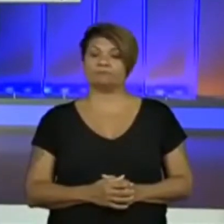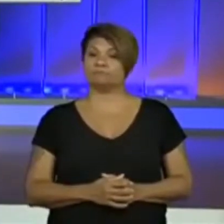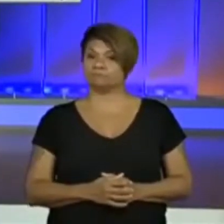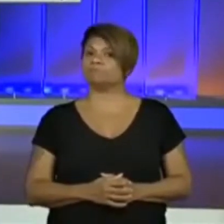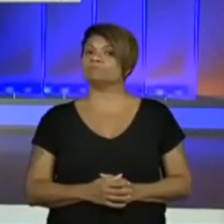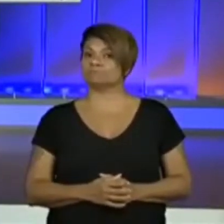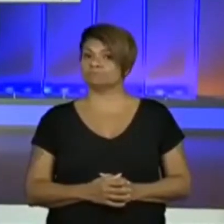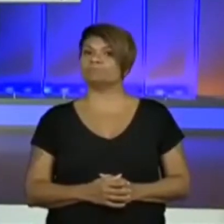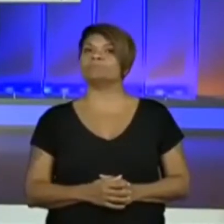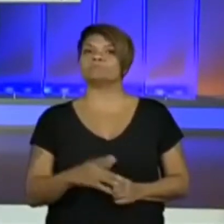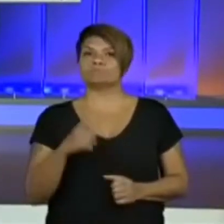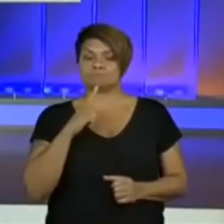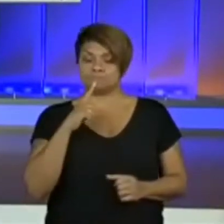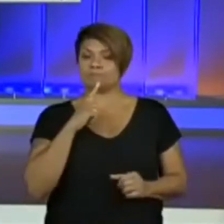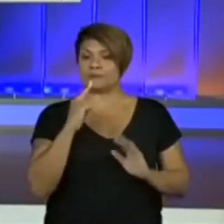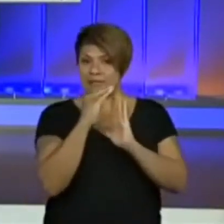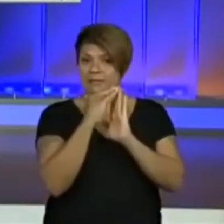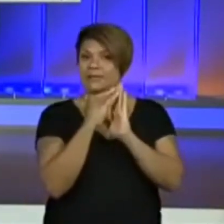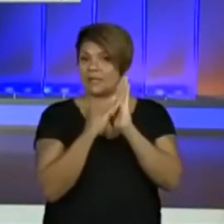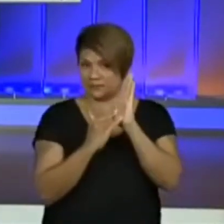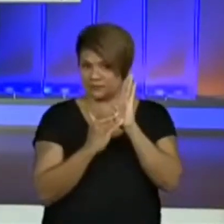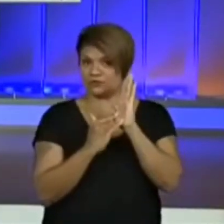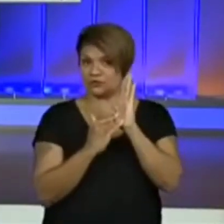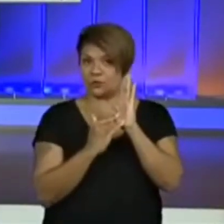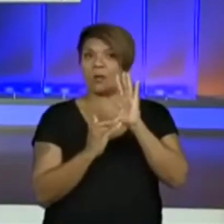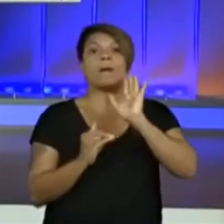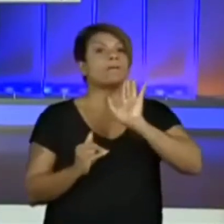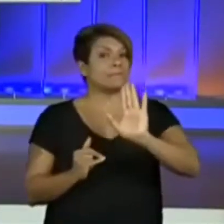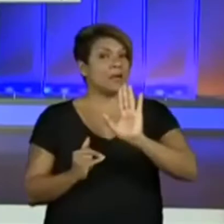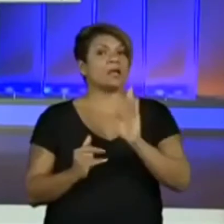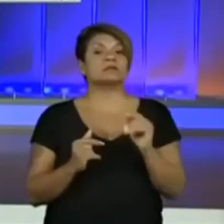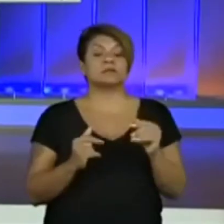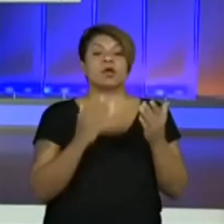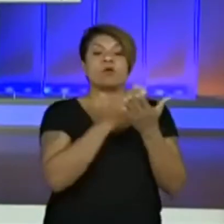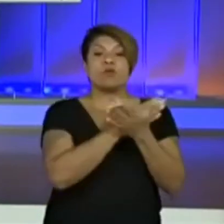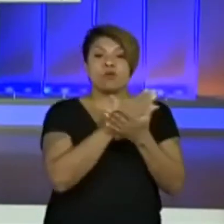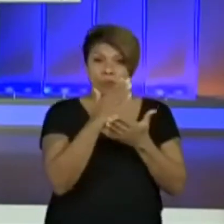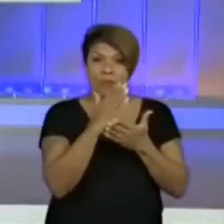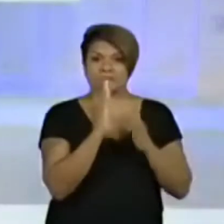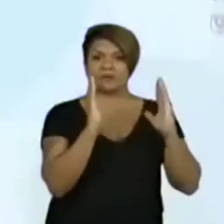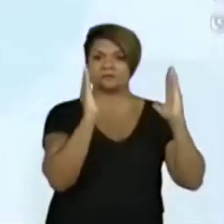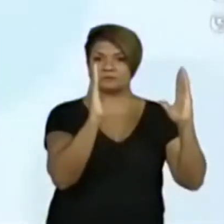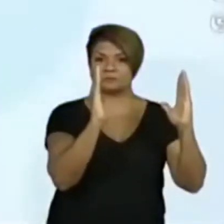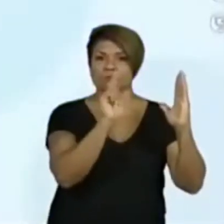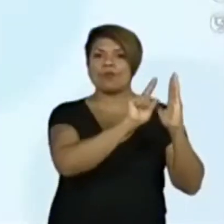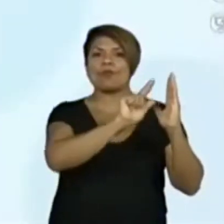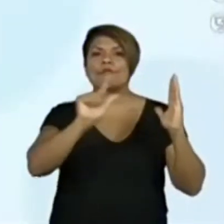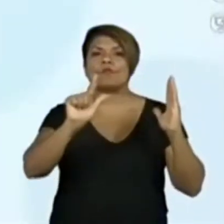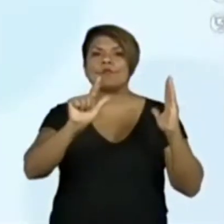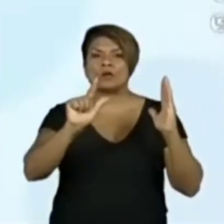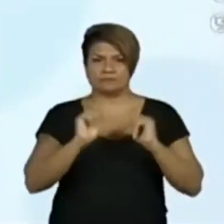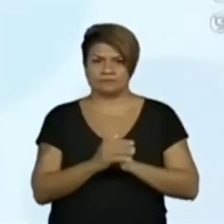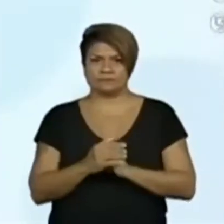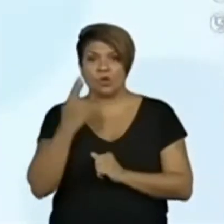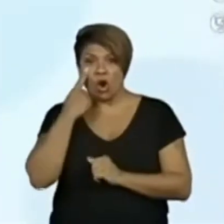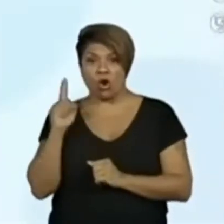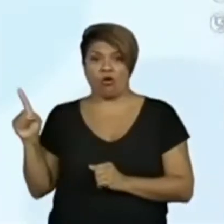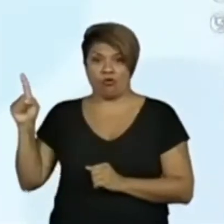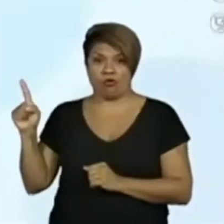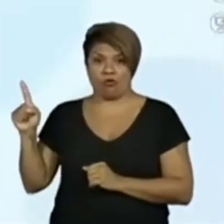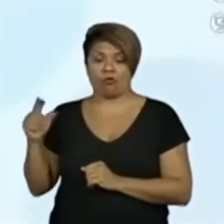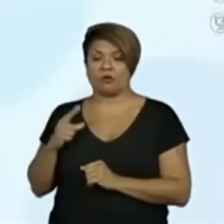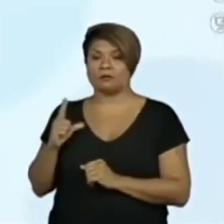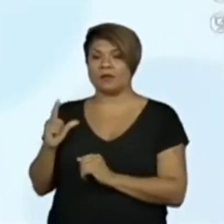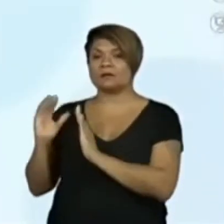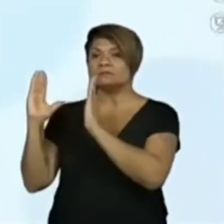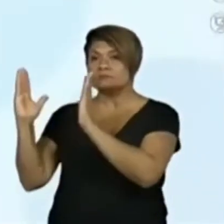aponta, temos um texto e temos um texto que inicia com uma lacuna. Vamos ter aqui uma descrição